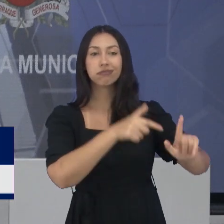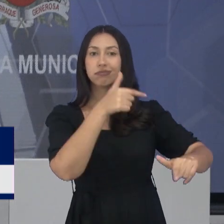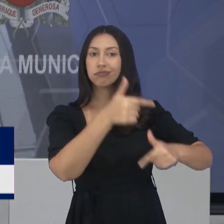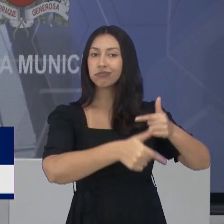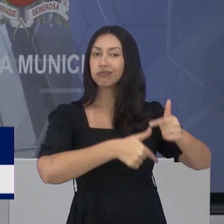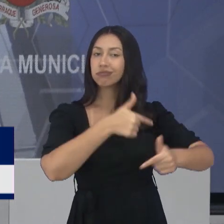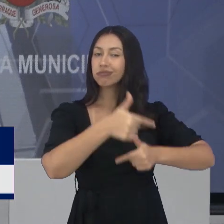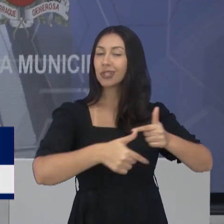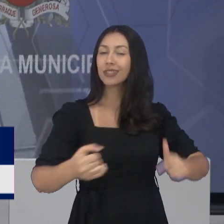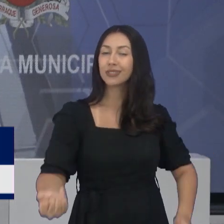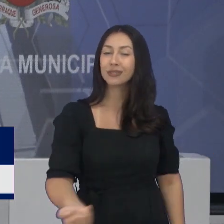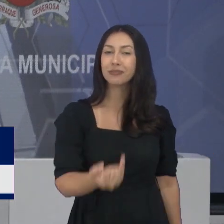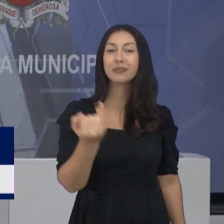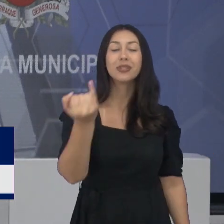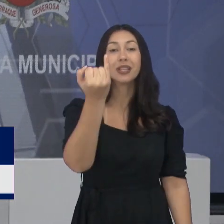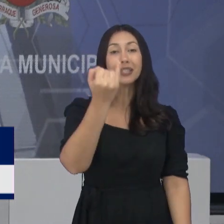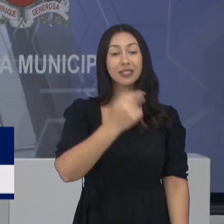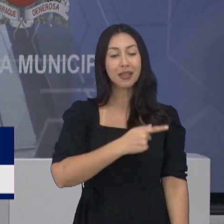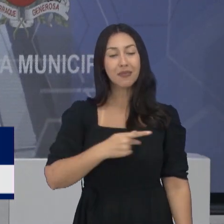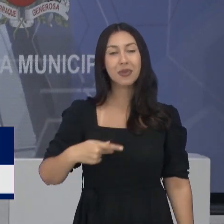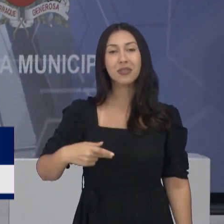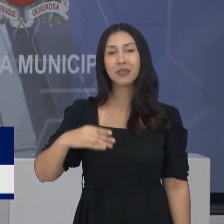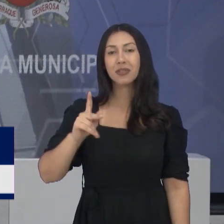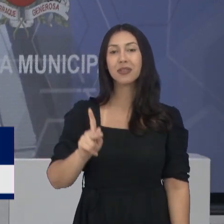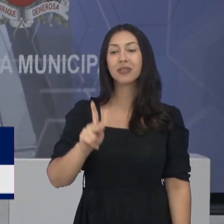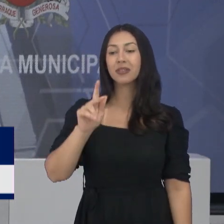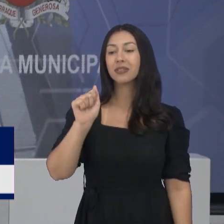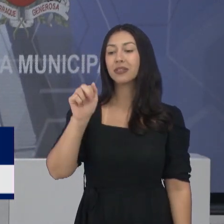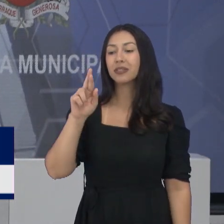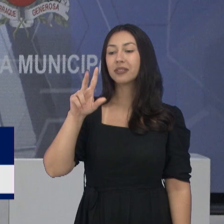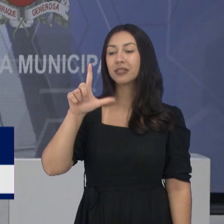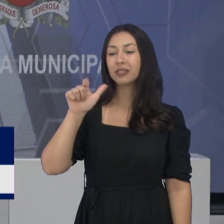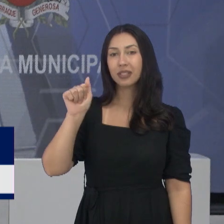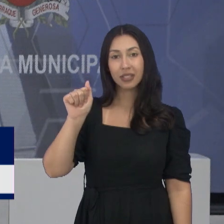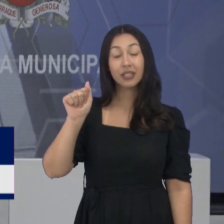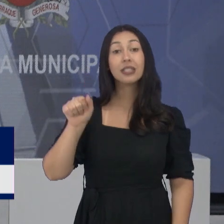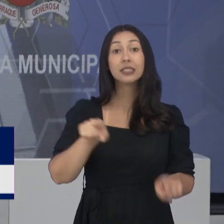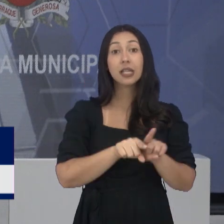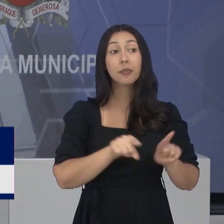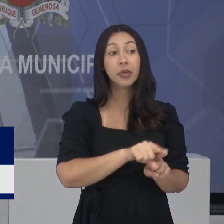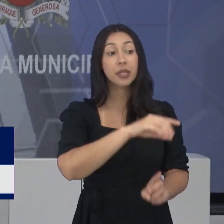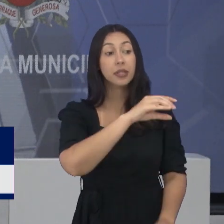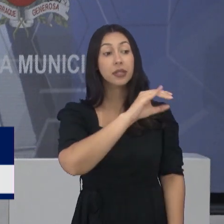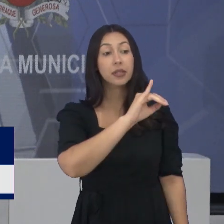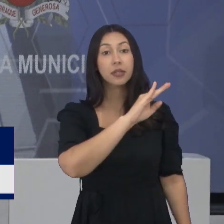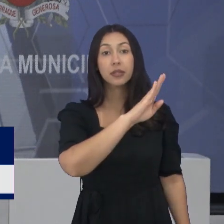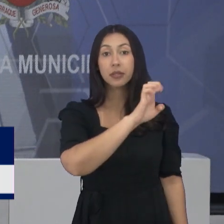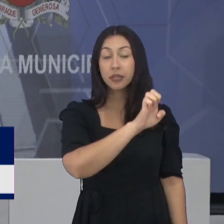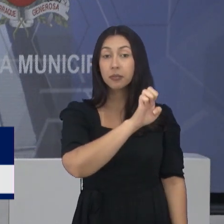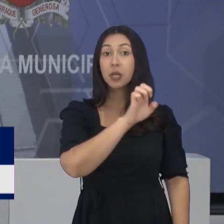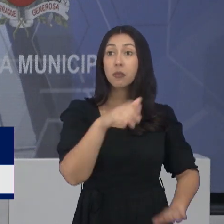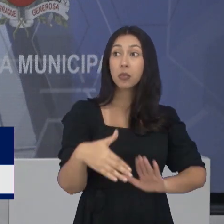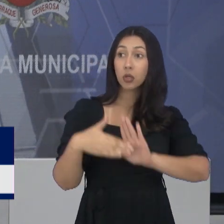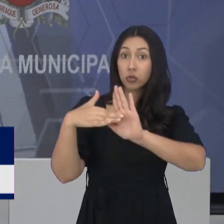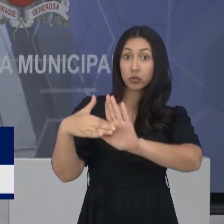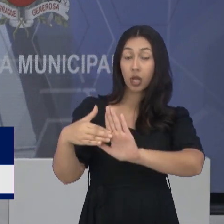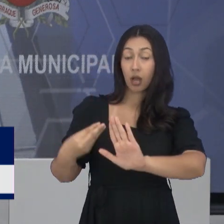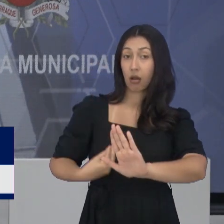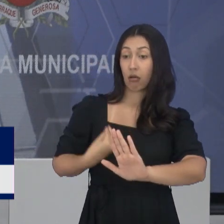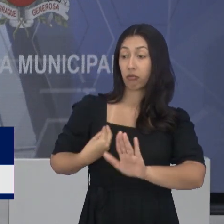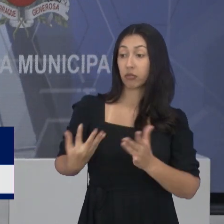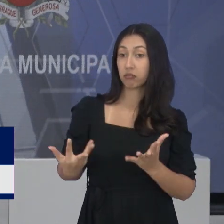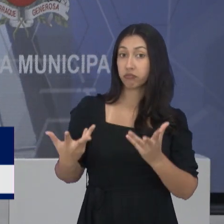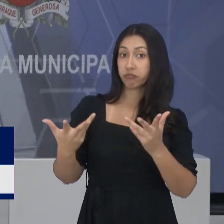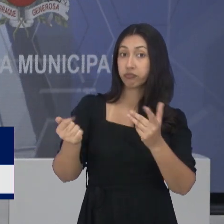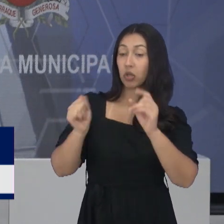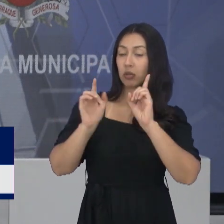e significativo da pastora Carla Vasconcelos e da CIB em prol do bem-estar e da